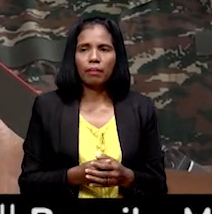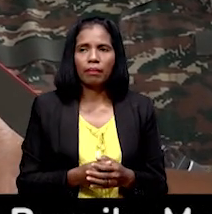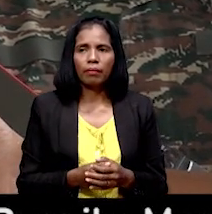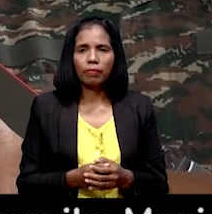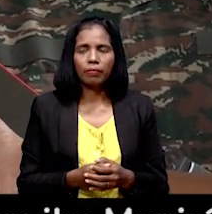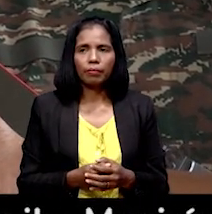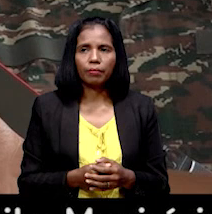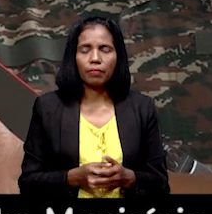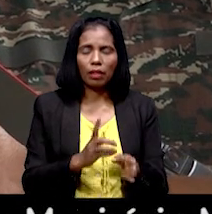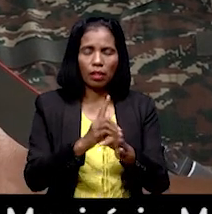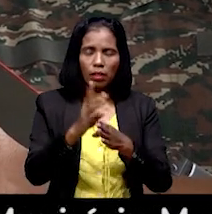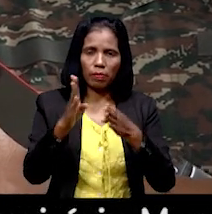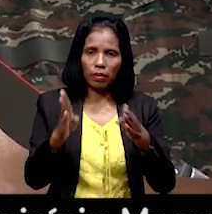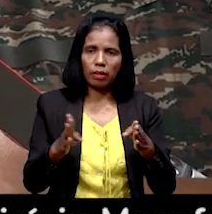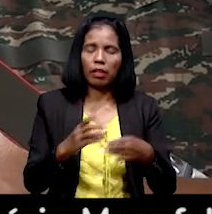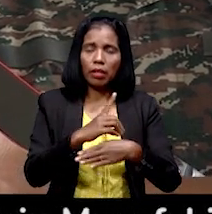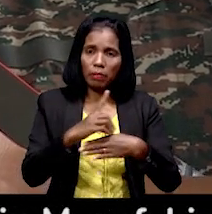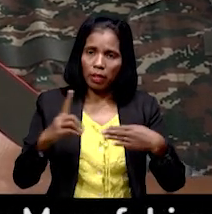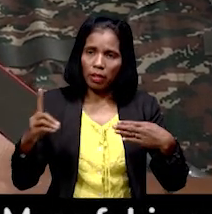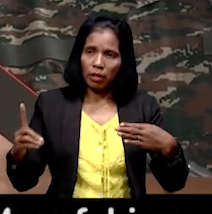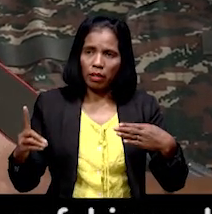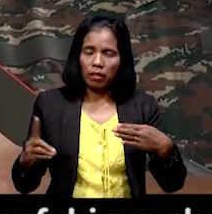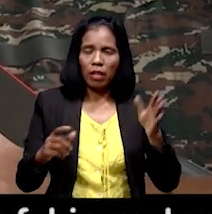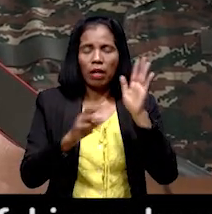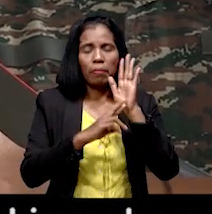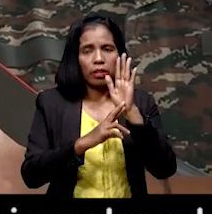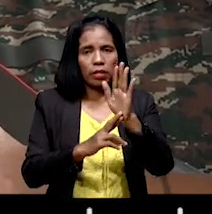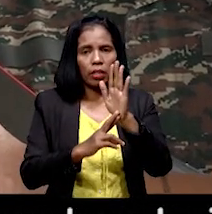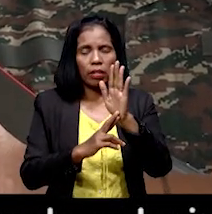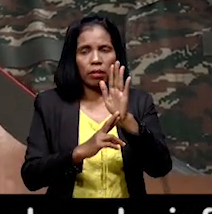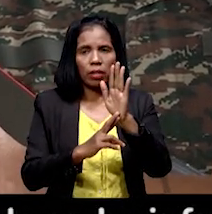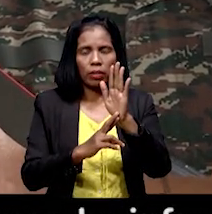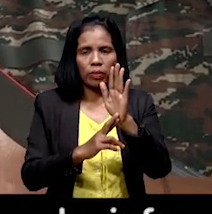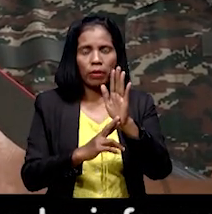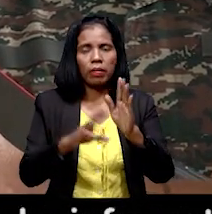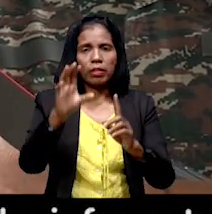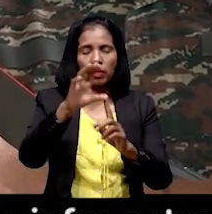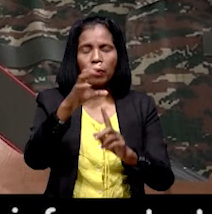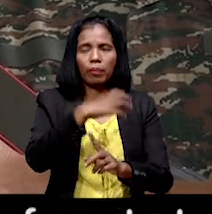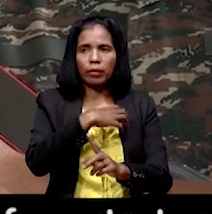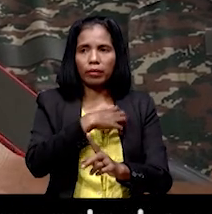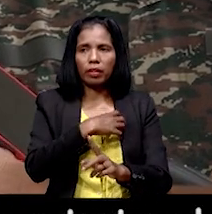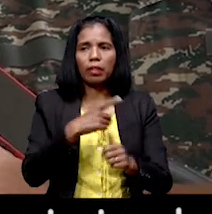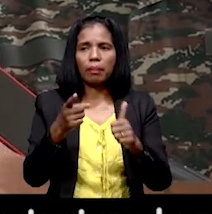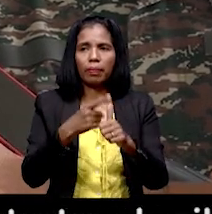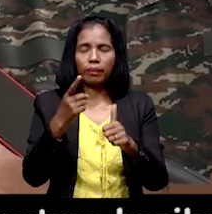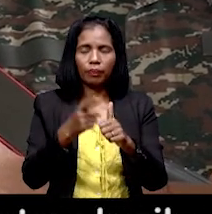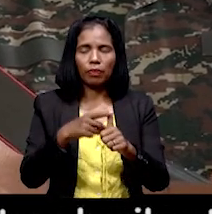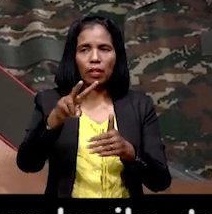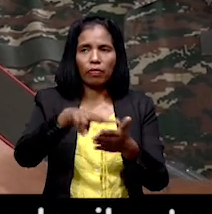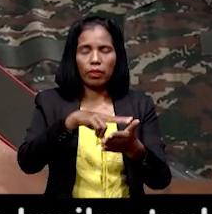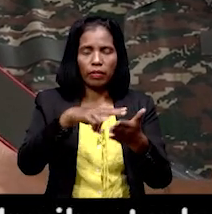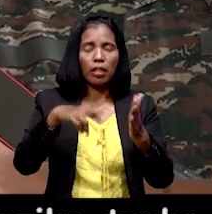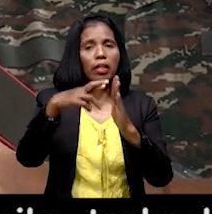inquérito Departamento de Justiça halo inquérito depois apresenta a diretoria como a comandante geral PNTL se há indícios violação